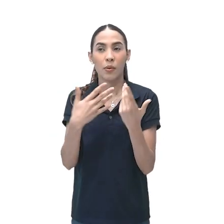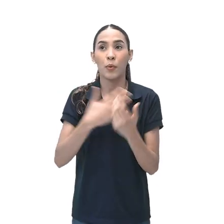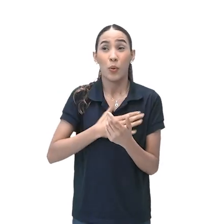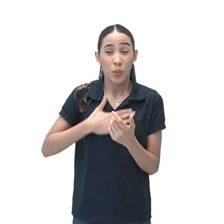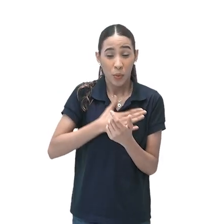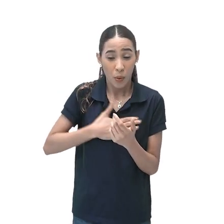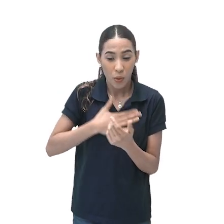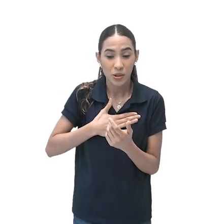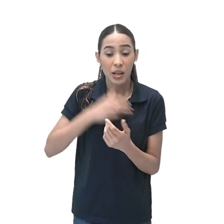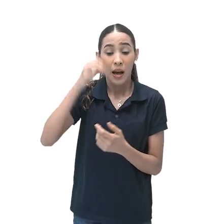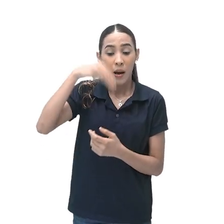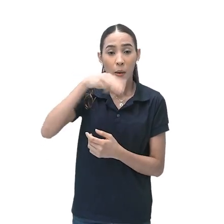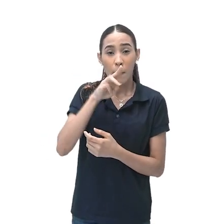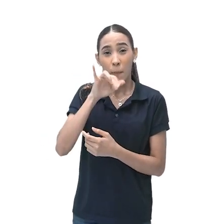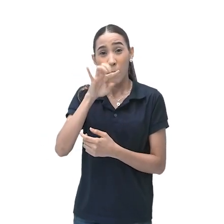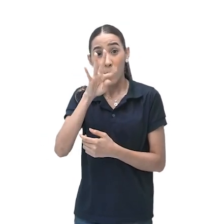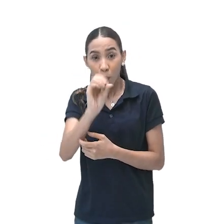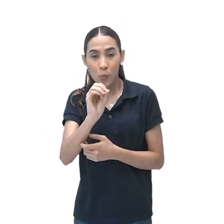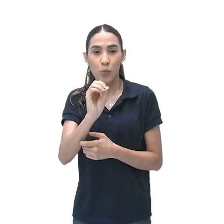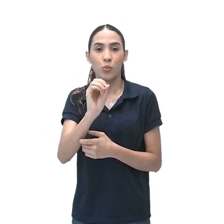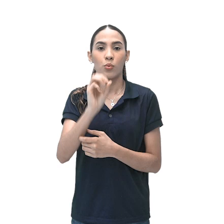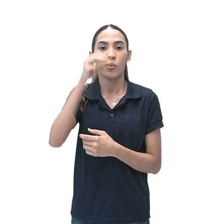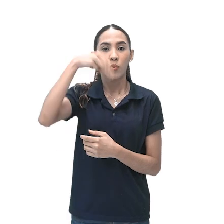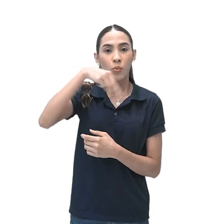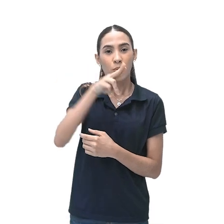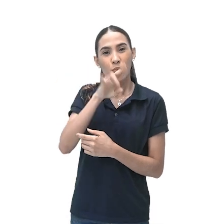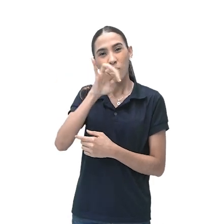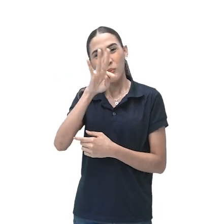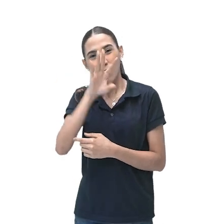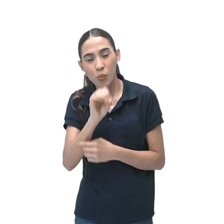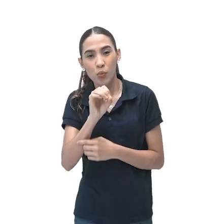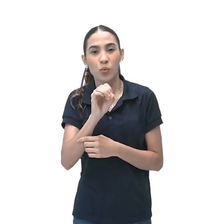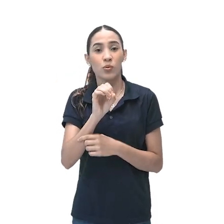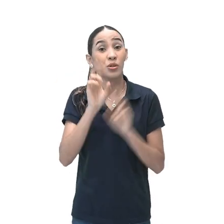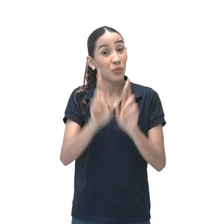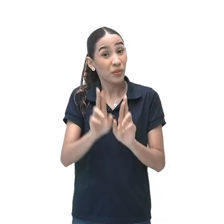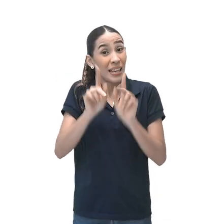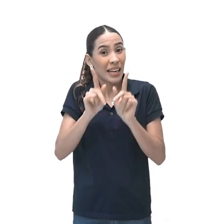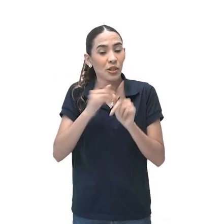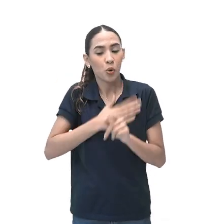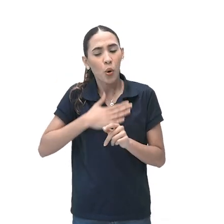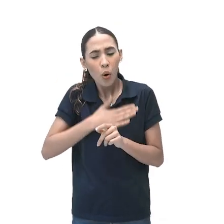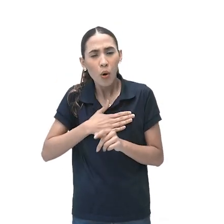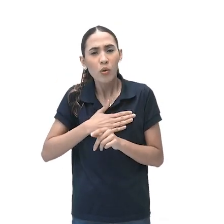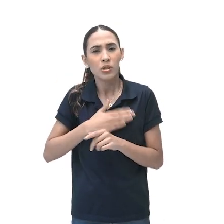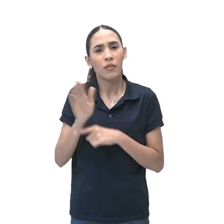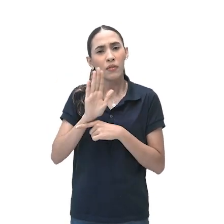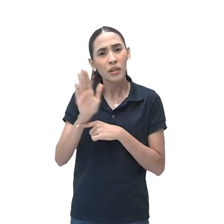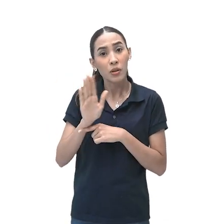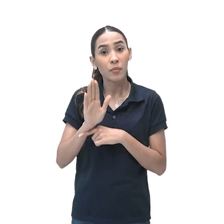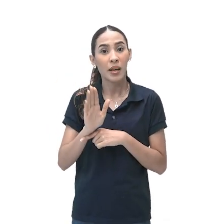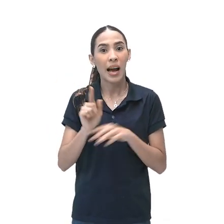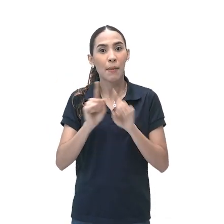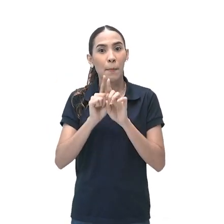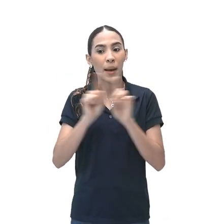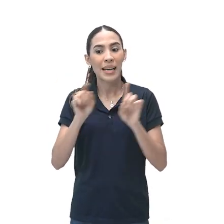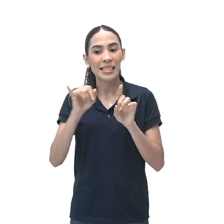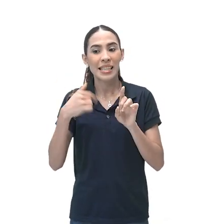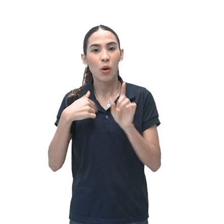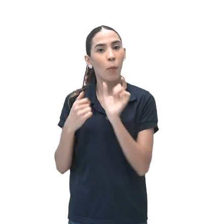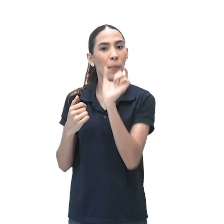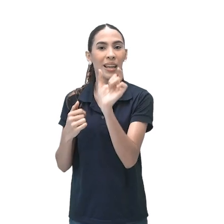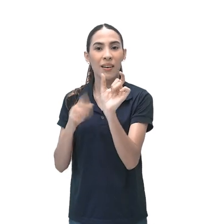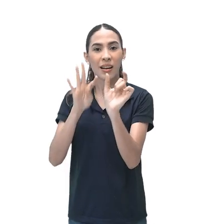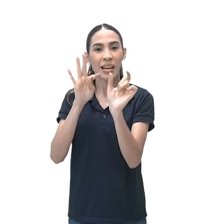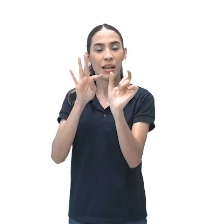de filmes de ação. Observem, é diferente, ele gosta de filme de ação. Quando eu digo ele gosta muito de filme de ação,